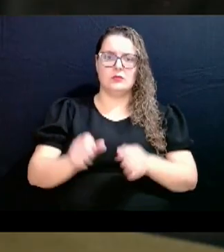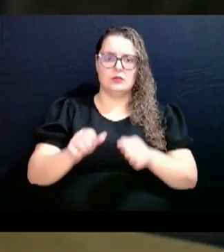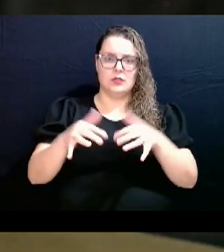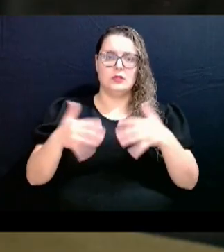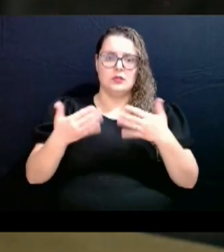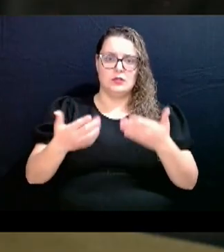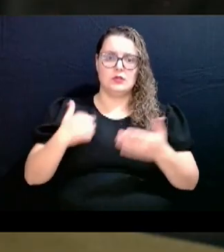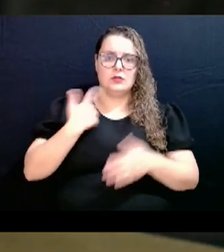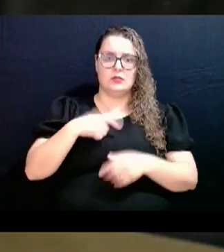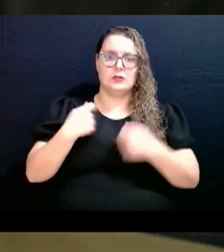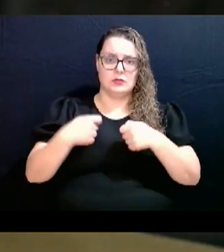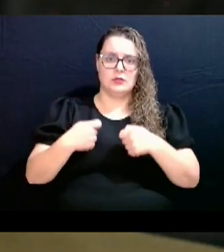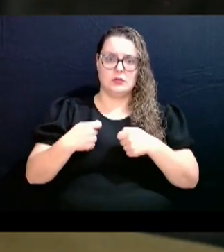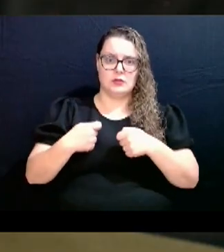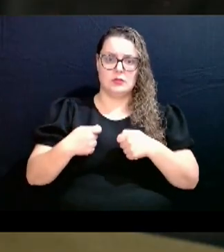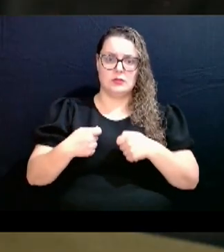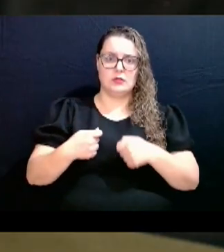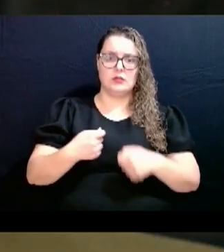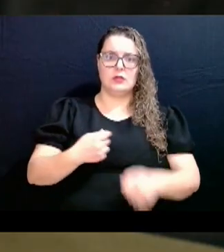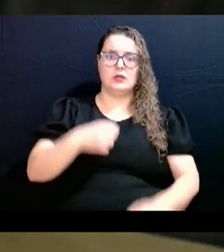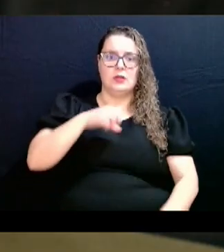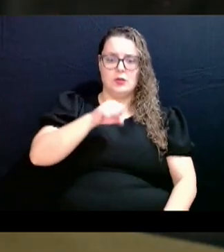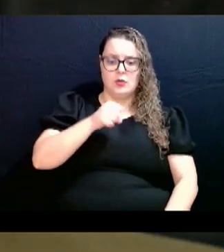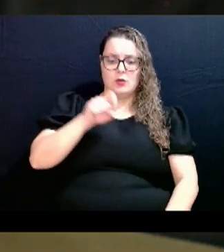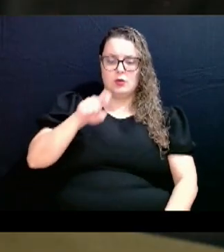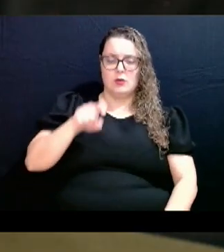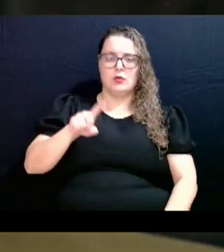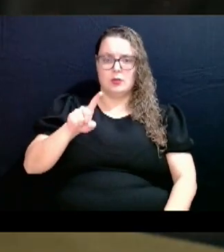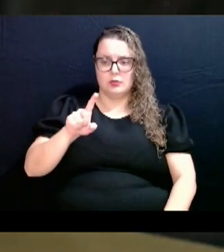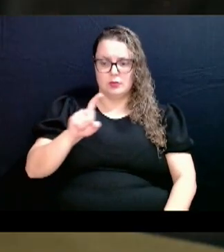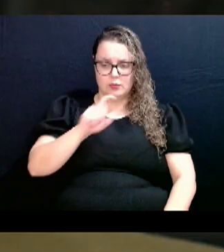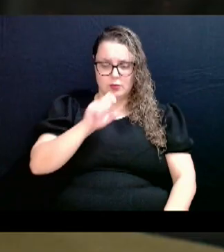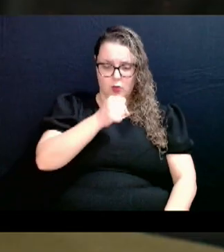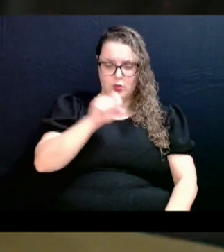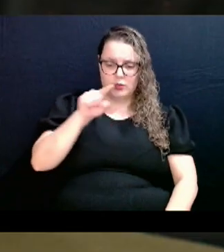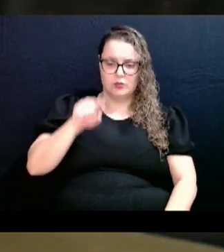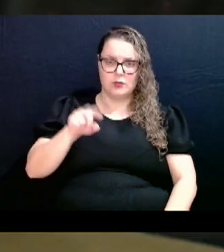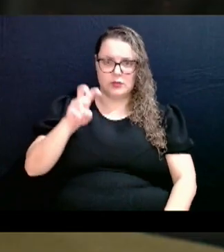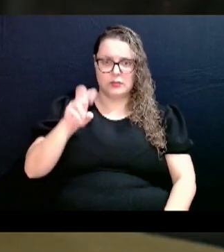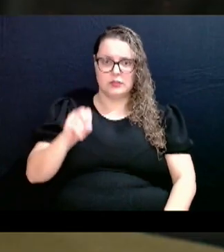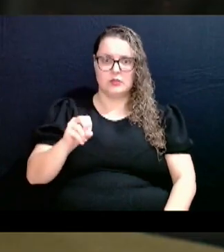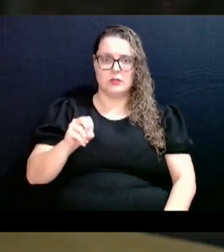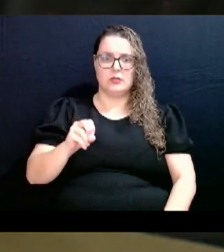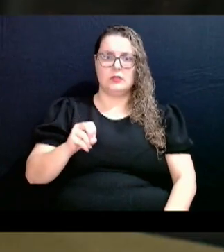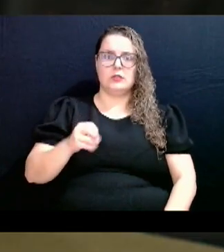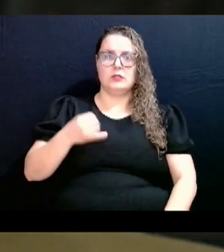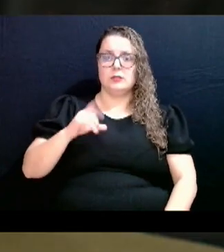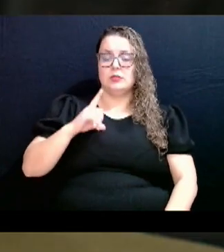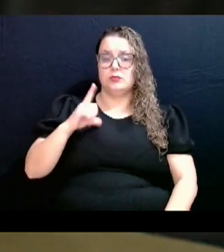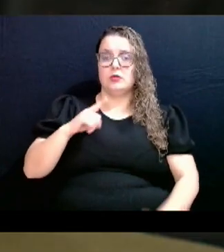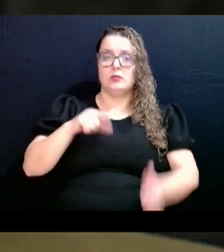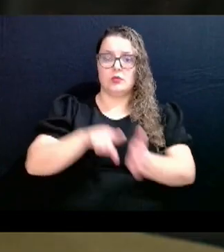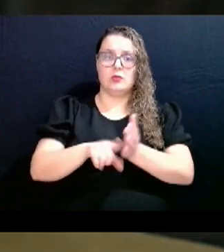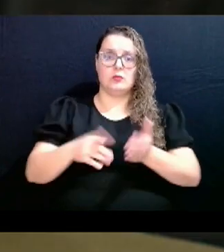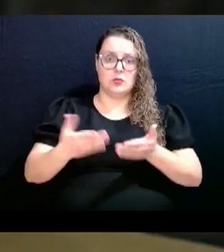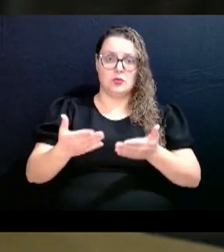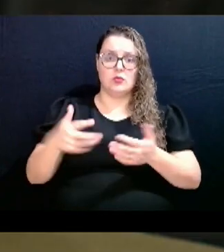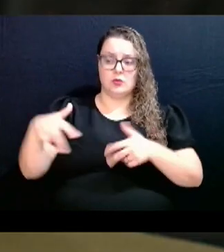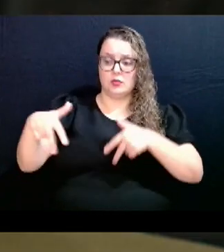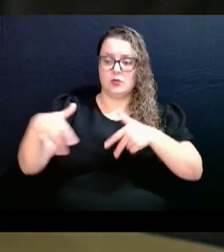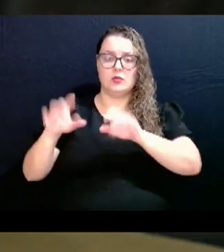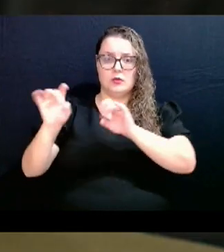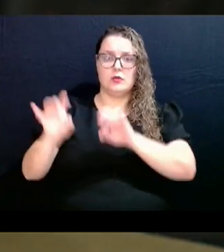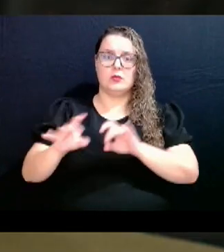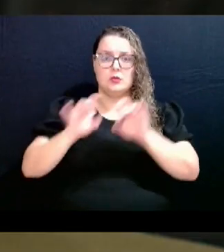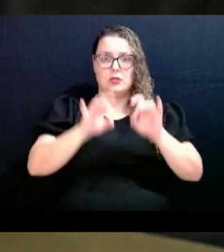entregar 10 para as 9. Então, se tiver alguma pergunta, a gente já aproveita para colocar no ar, que nós estamos aqui com as nossas especialistas, então elas